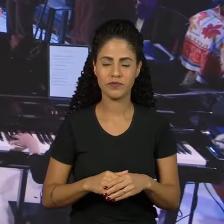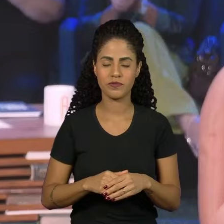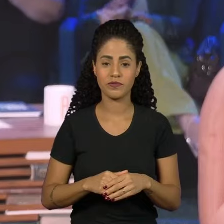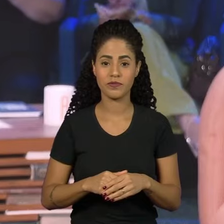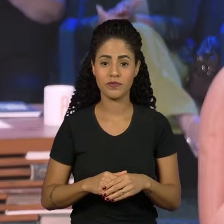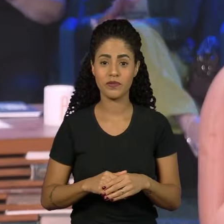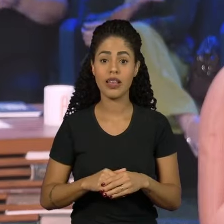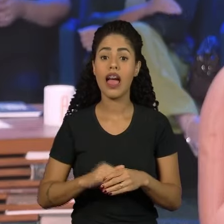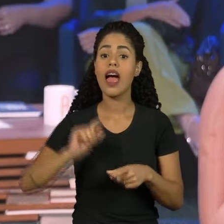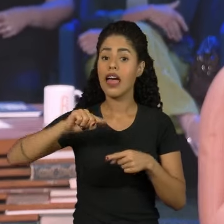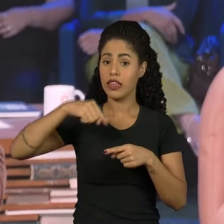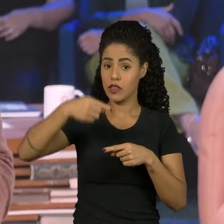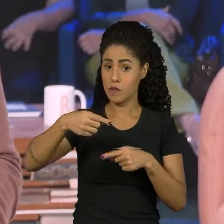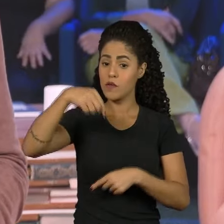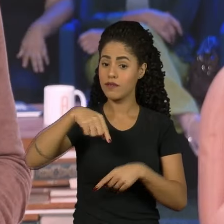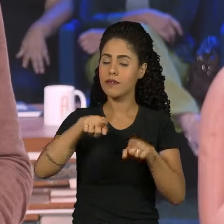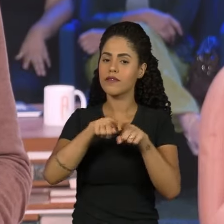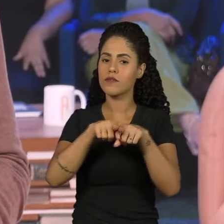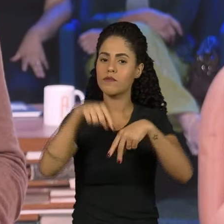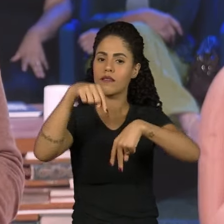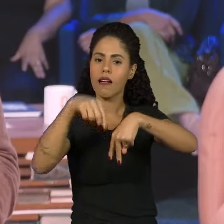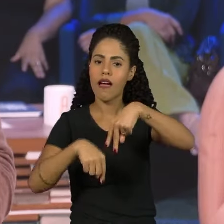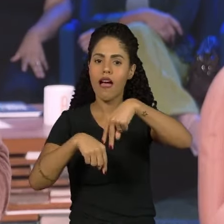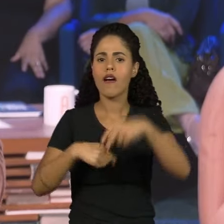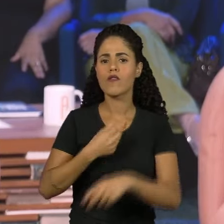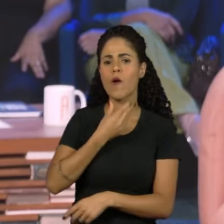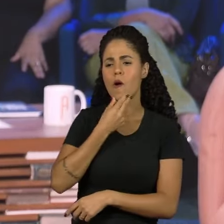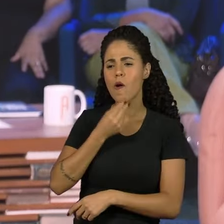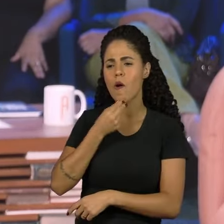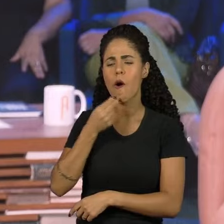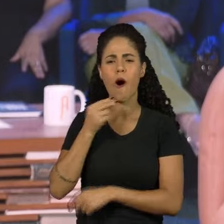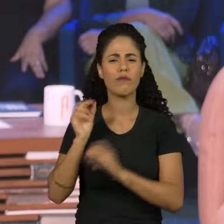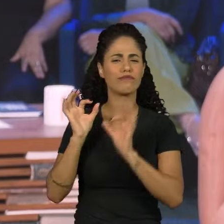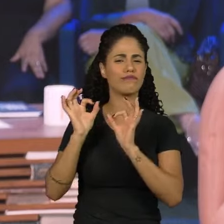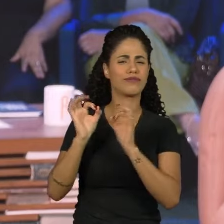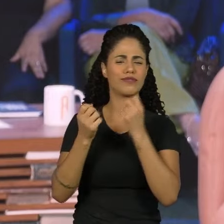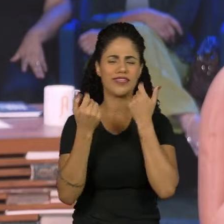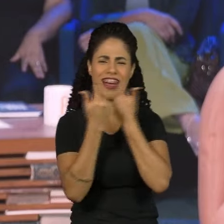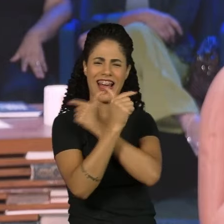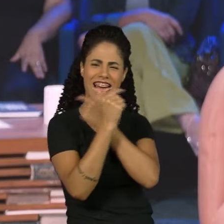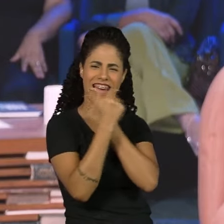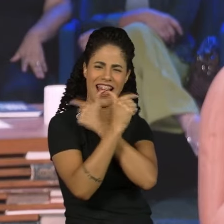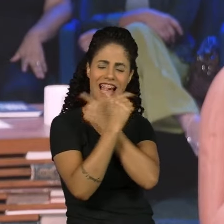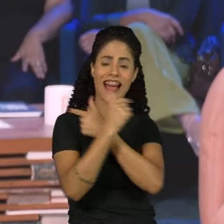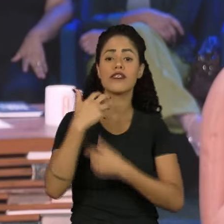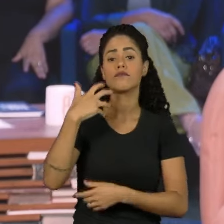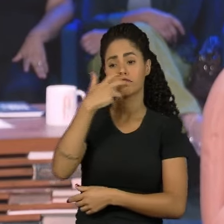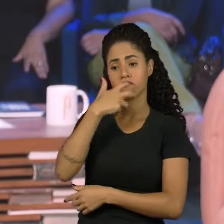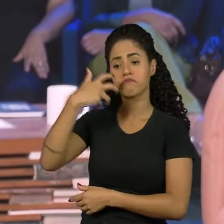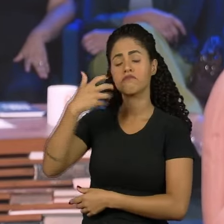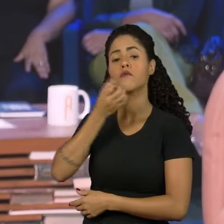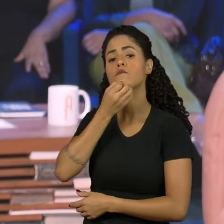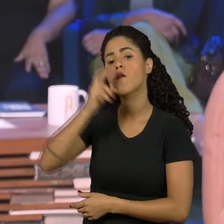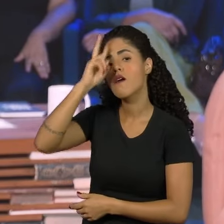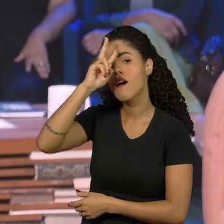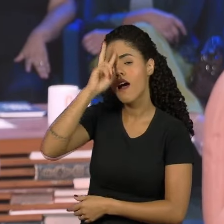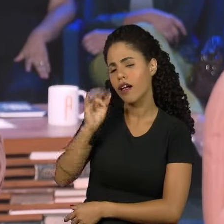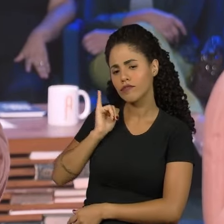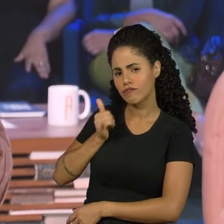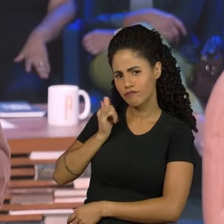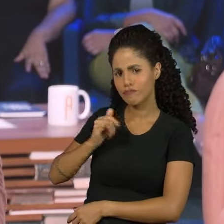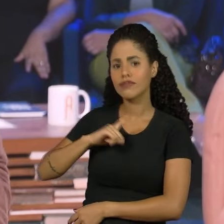E também hoje no Arena, ele é um mestre do bom humor, da boa música, das boas histórias, dos